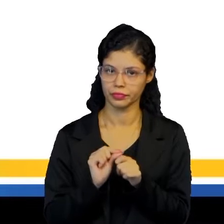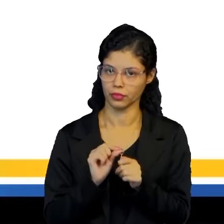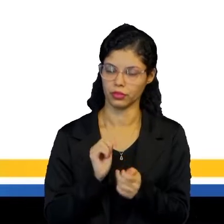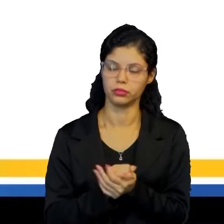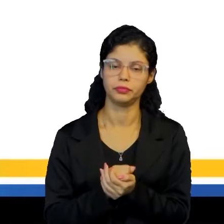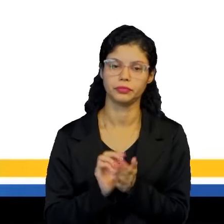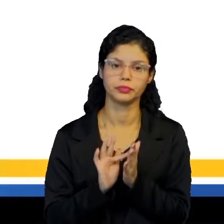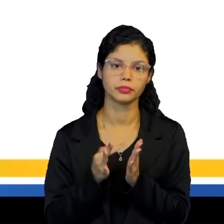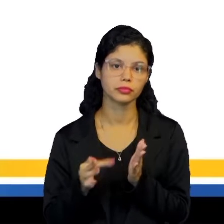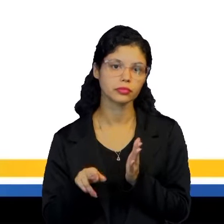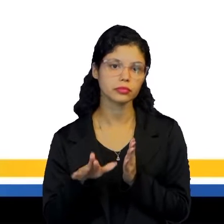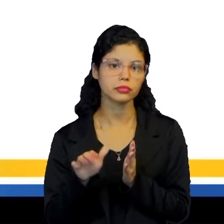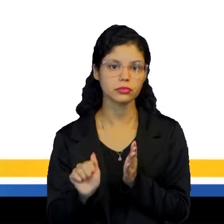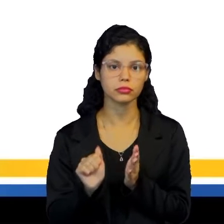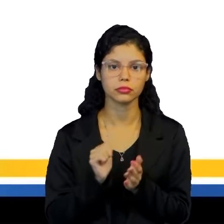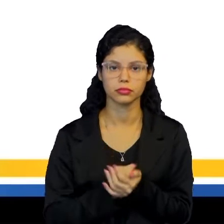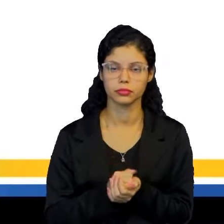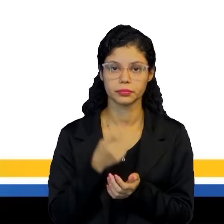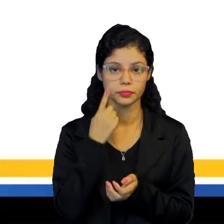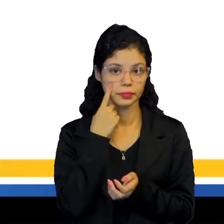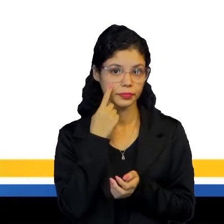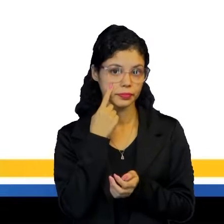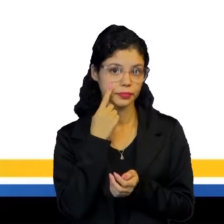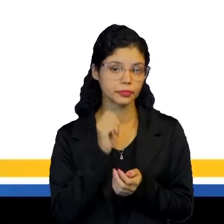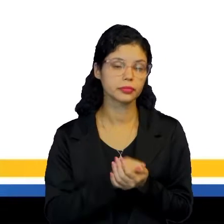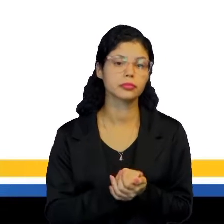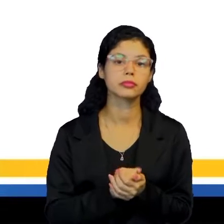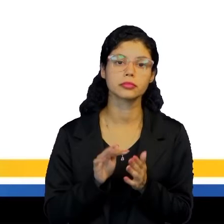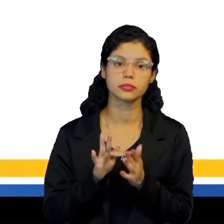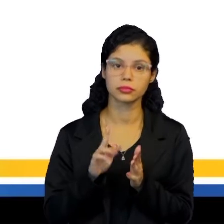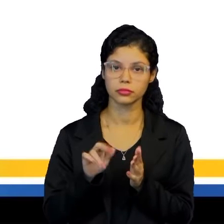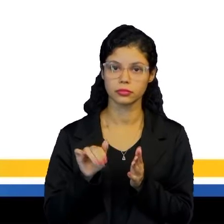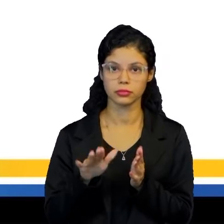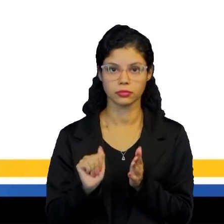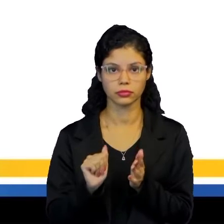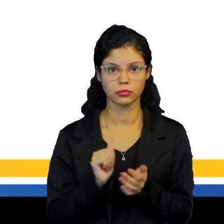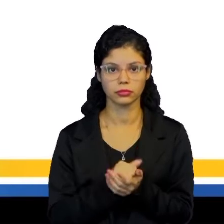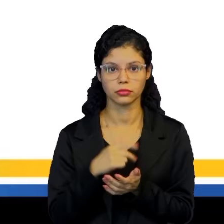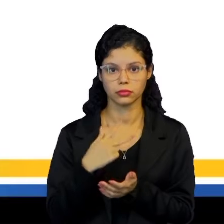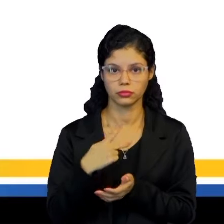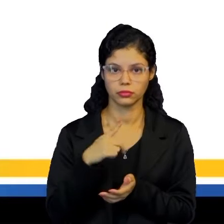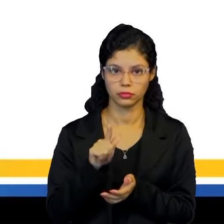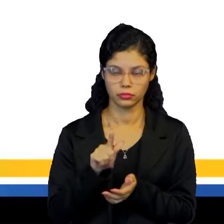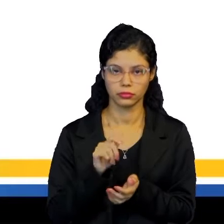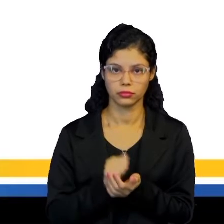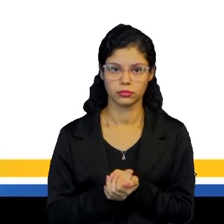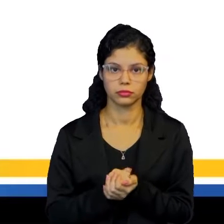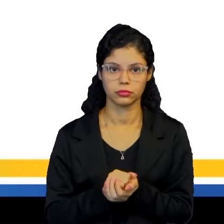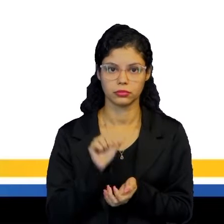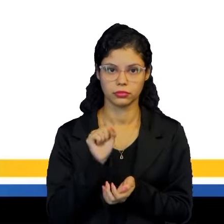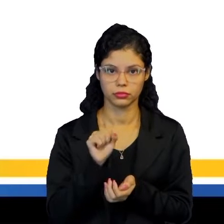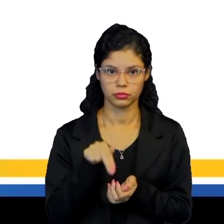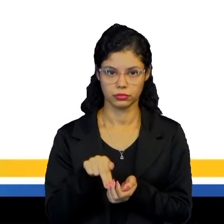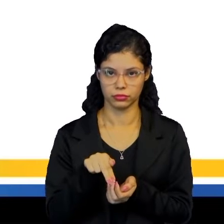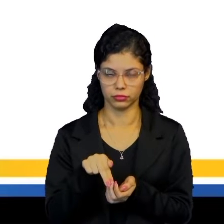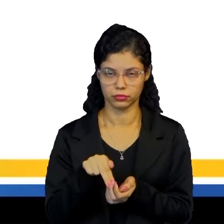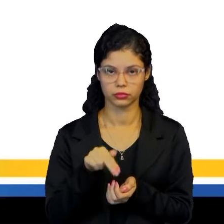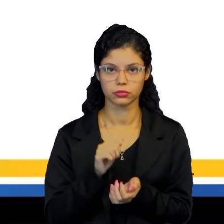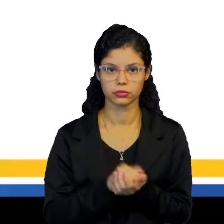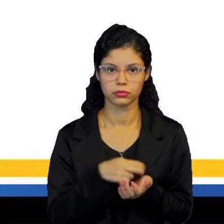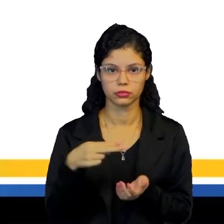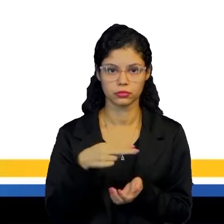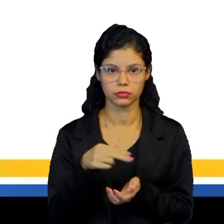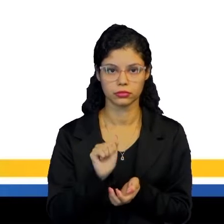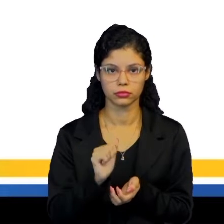feita da seguinte forma. Observe aí a fórmula da PG. O SN, tá?